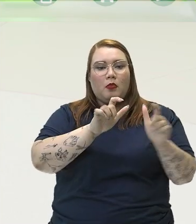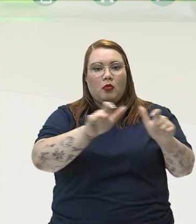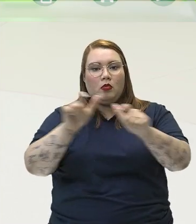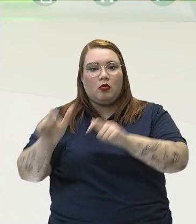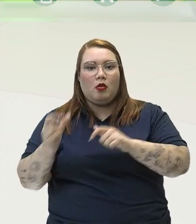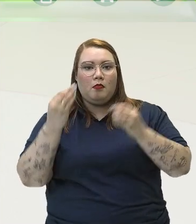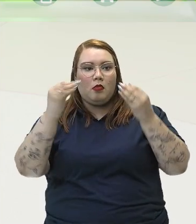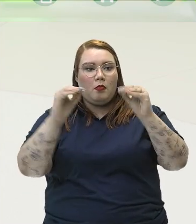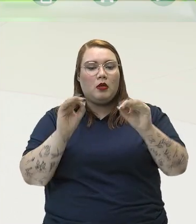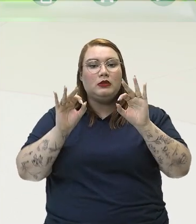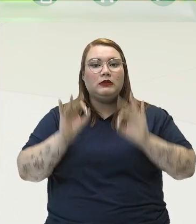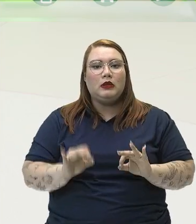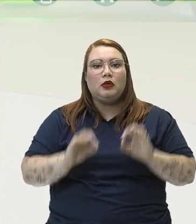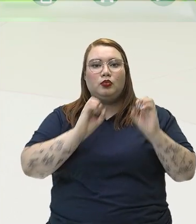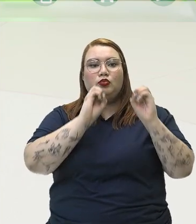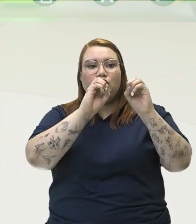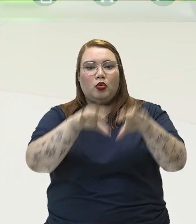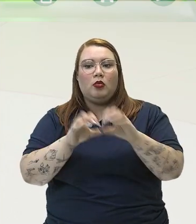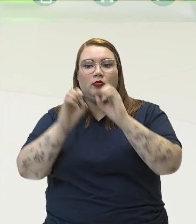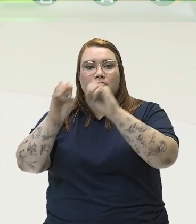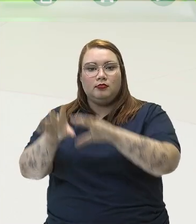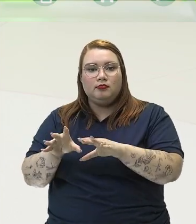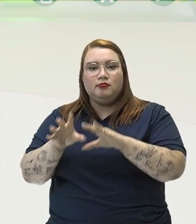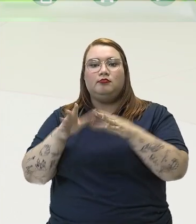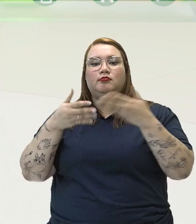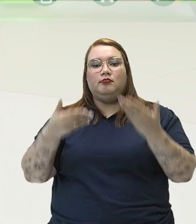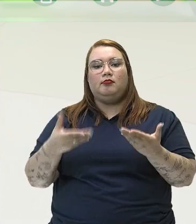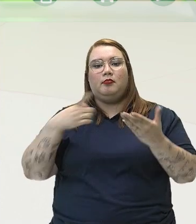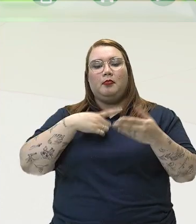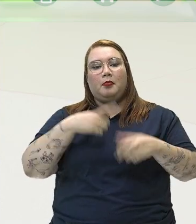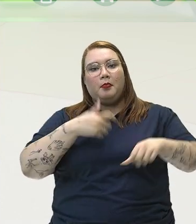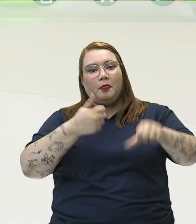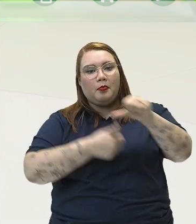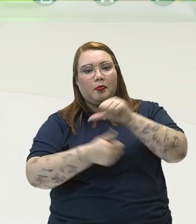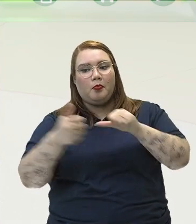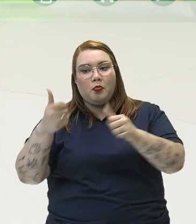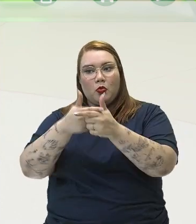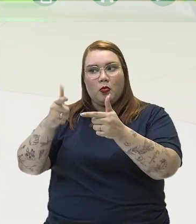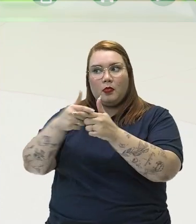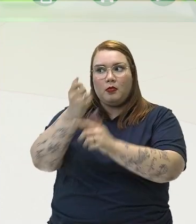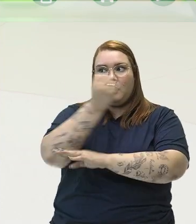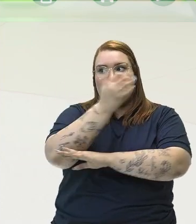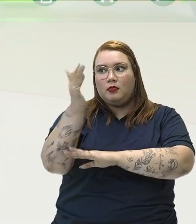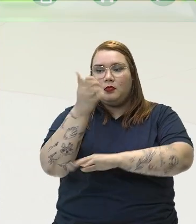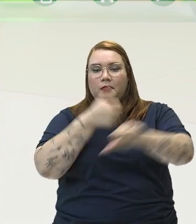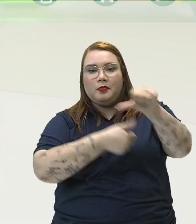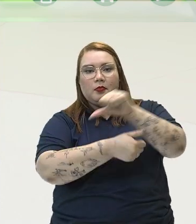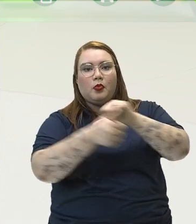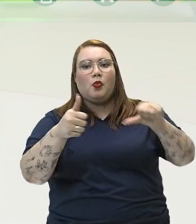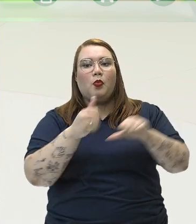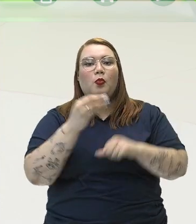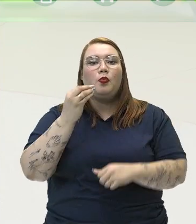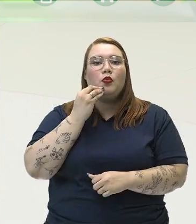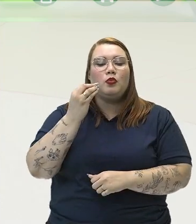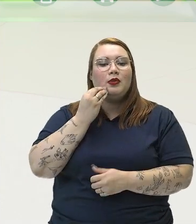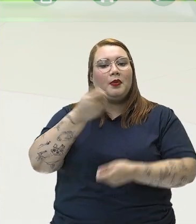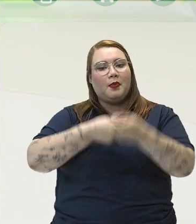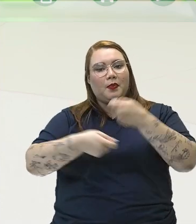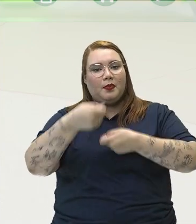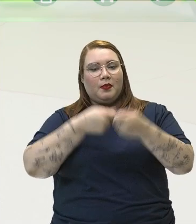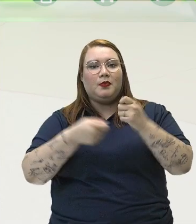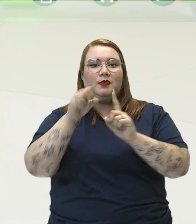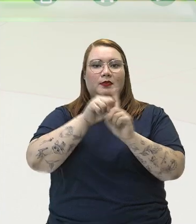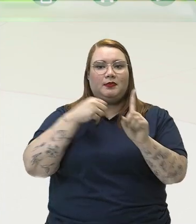seu devido lugar, fechando o ciclo e transformando um problema ambiental em uma oportunidade econômica